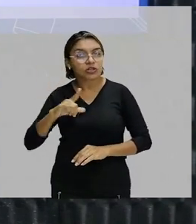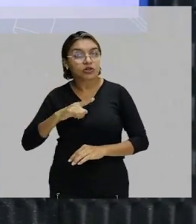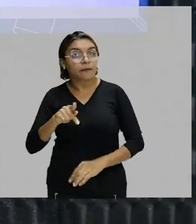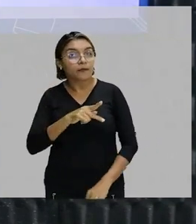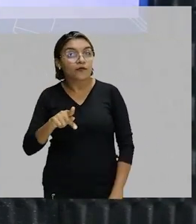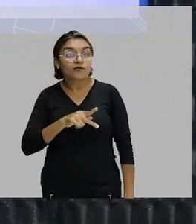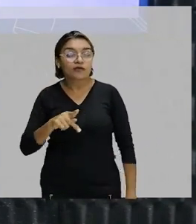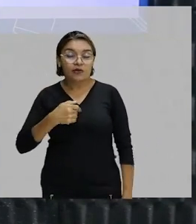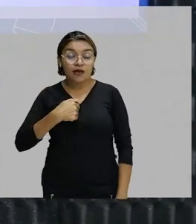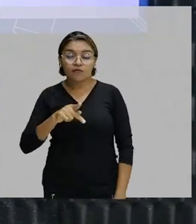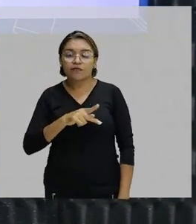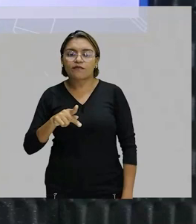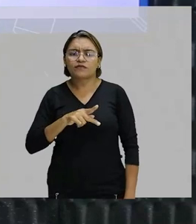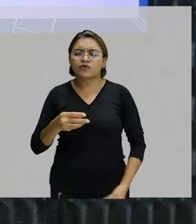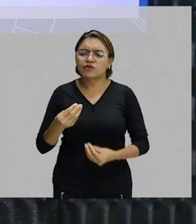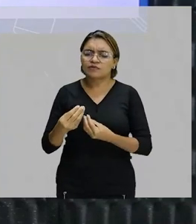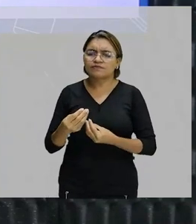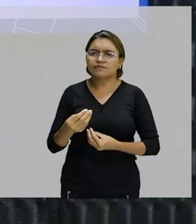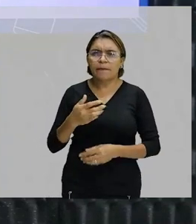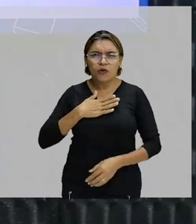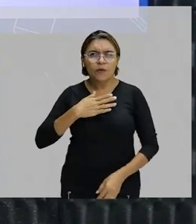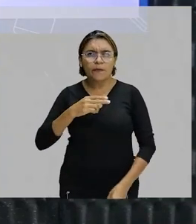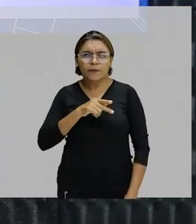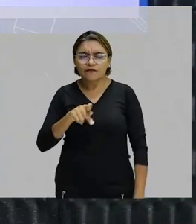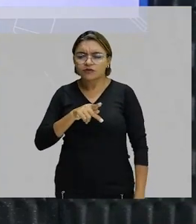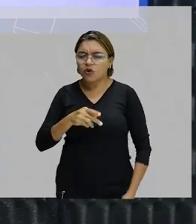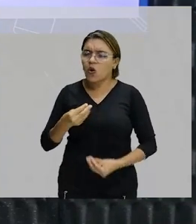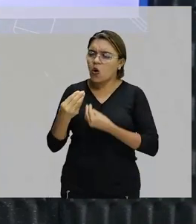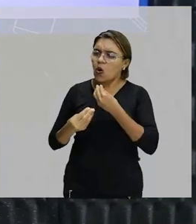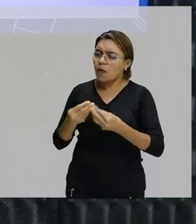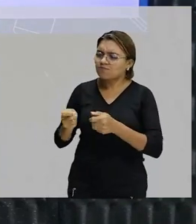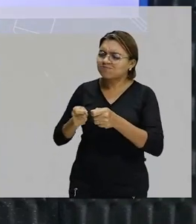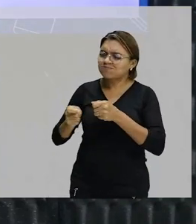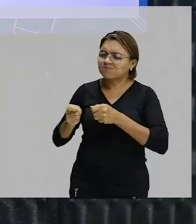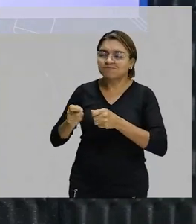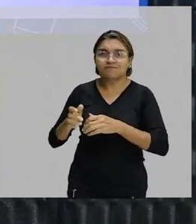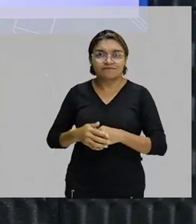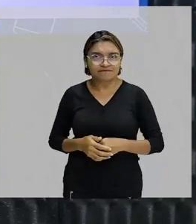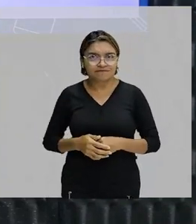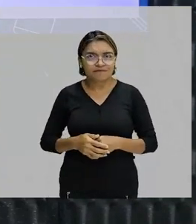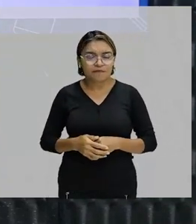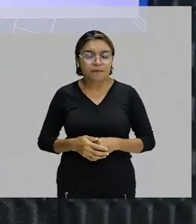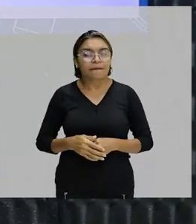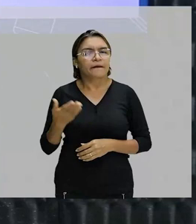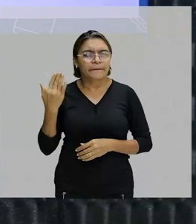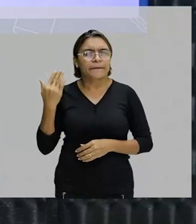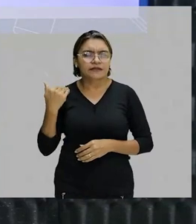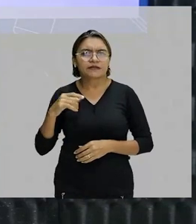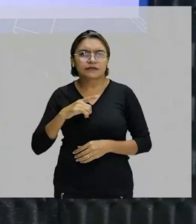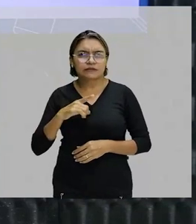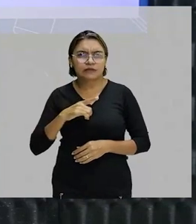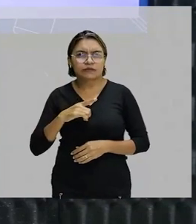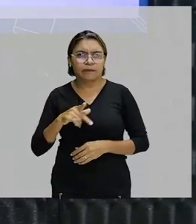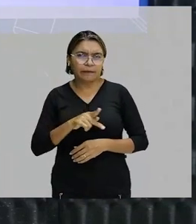meu Deus e agora como é que eu vou controlar esses meninos que que eu vou fazer bom certo Professor néha uma turma